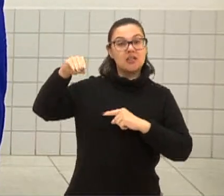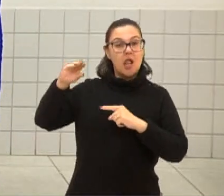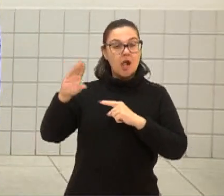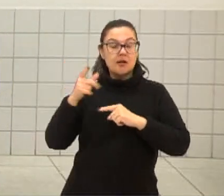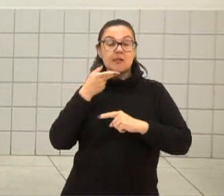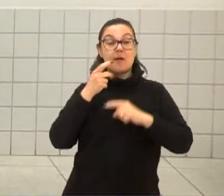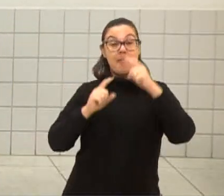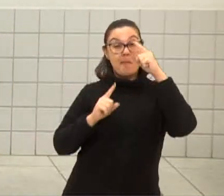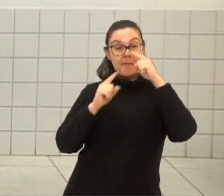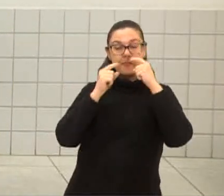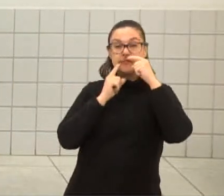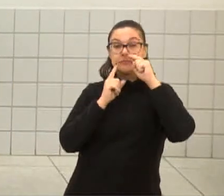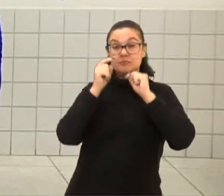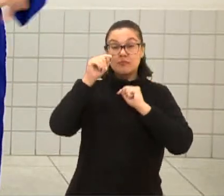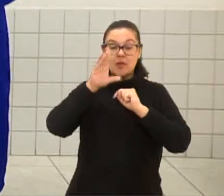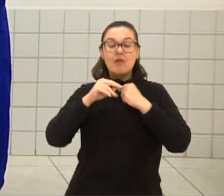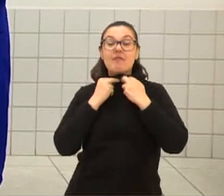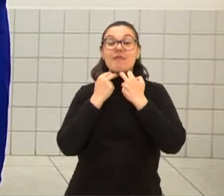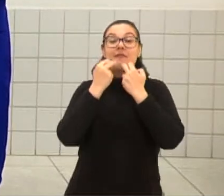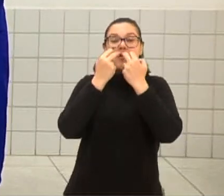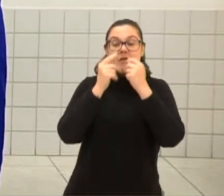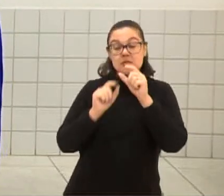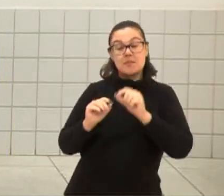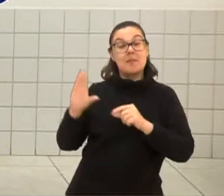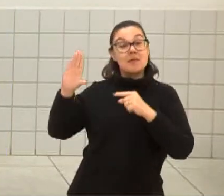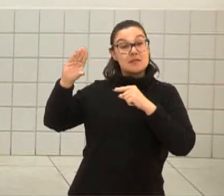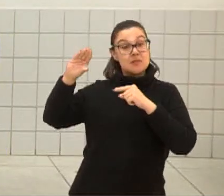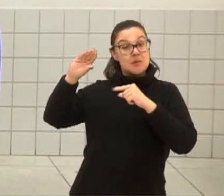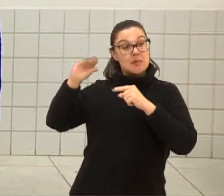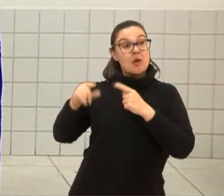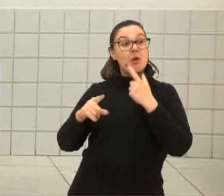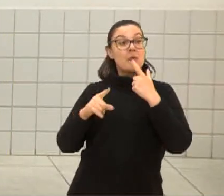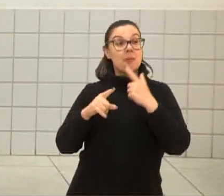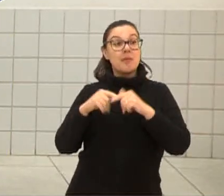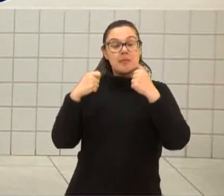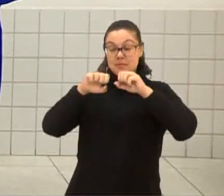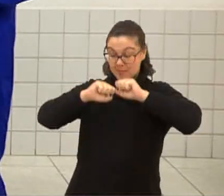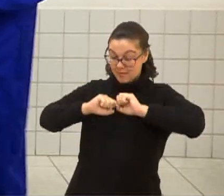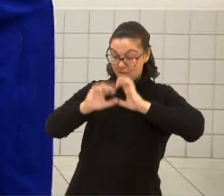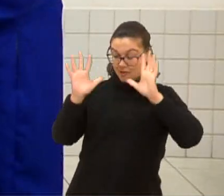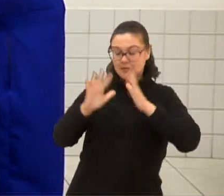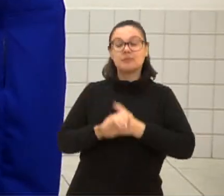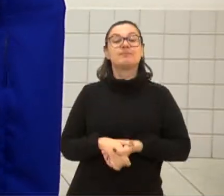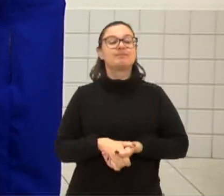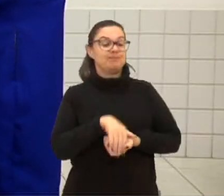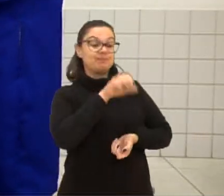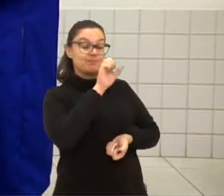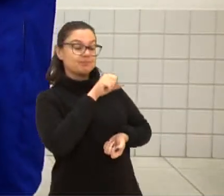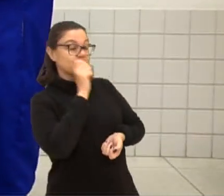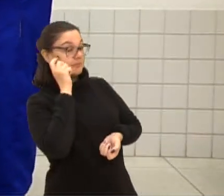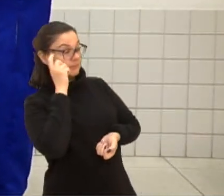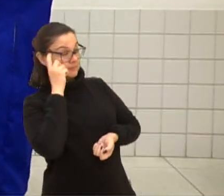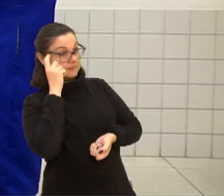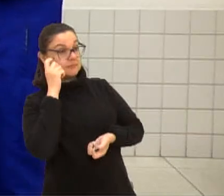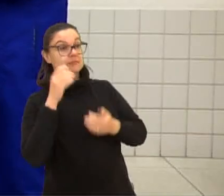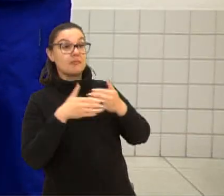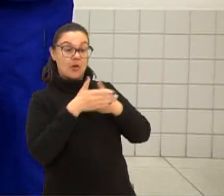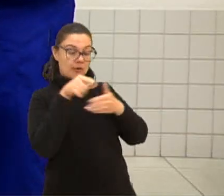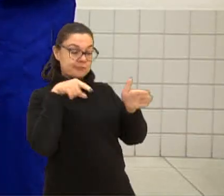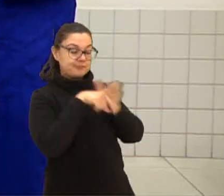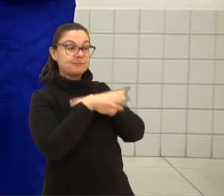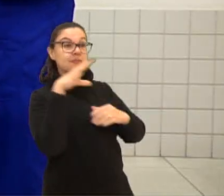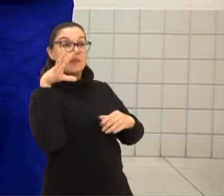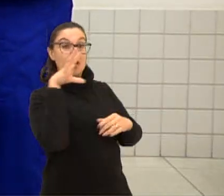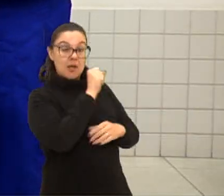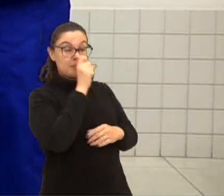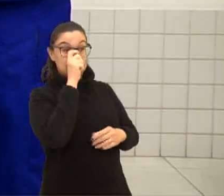bem a boca para falar, né? Para pronunciar as palavras, porque ele tinha que ser bem claro, né? Com certeza, tá? Vamos ao nosso quiz.